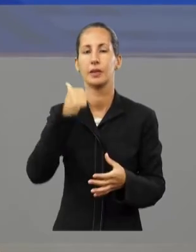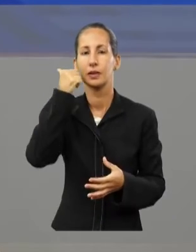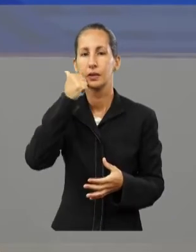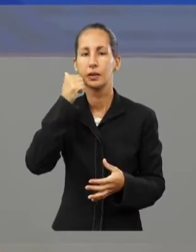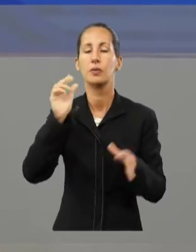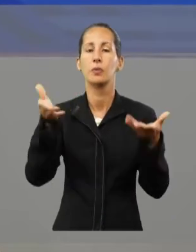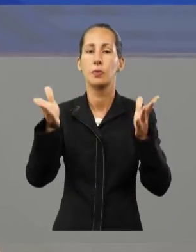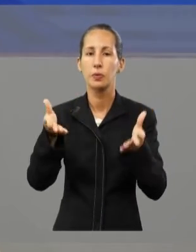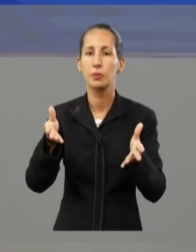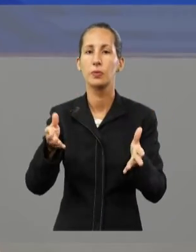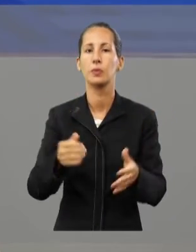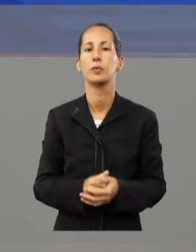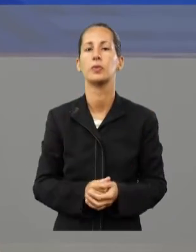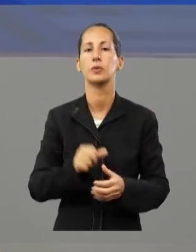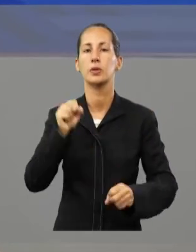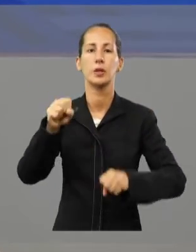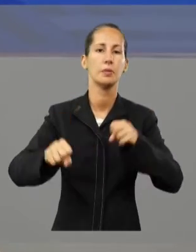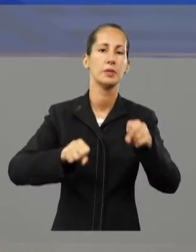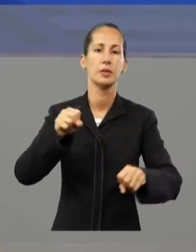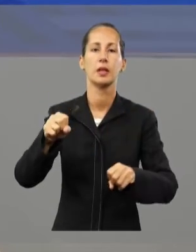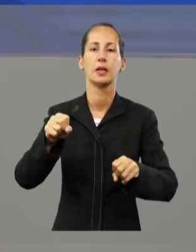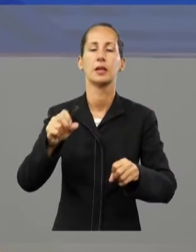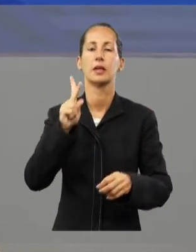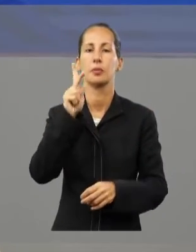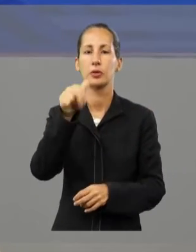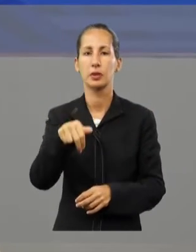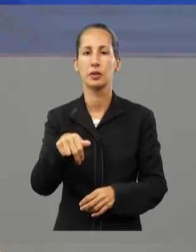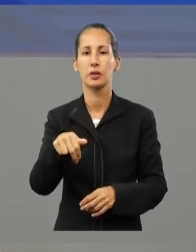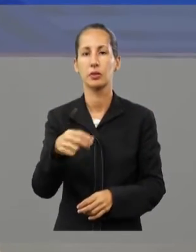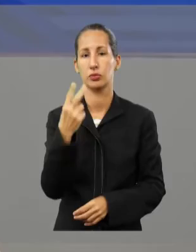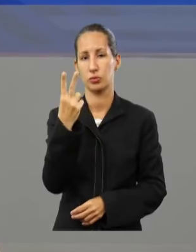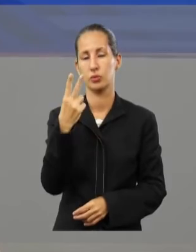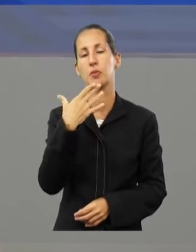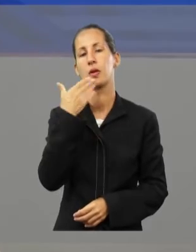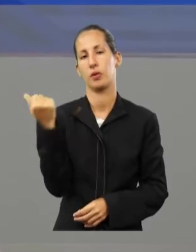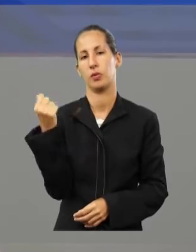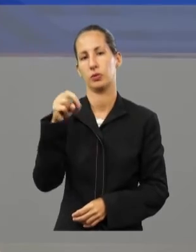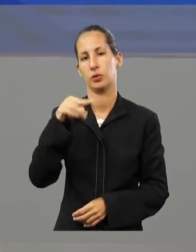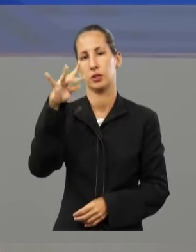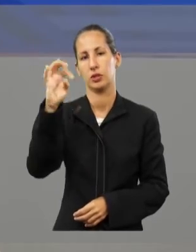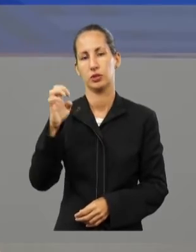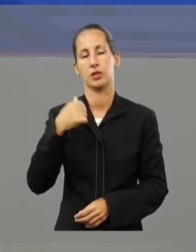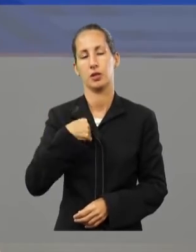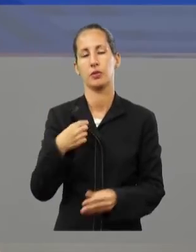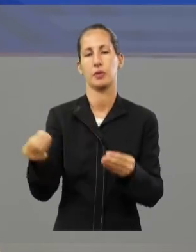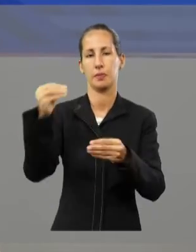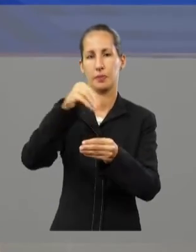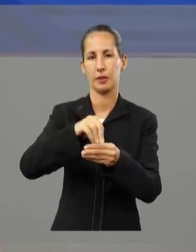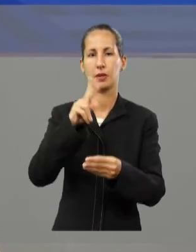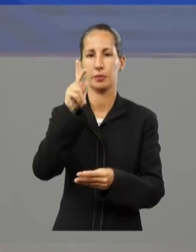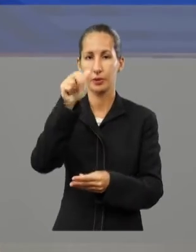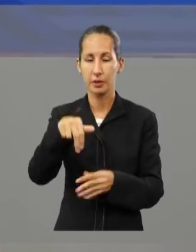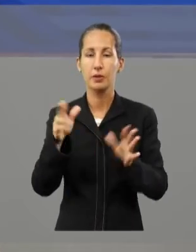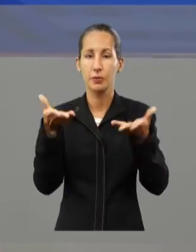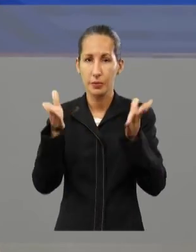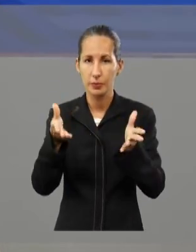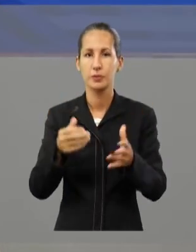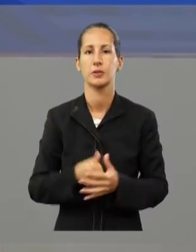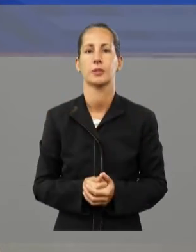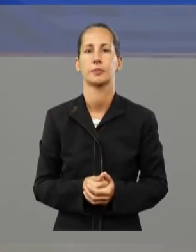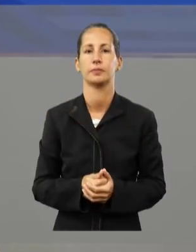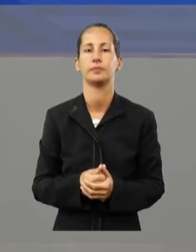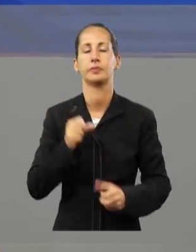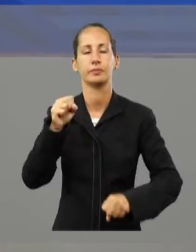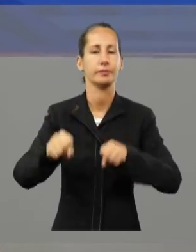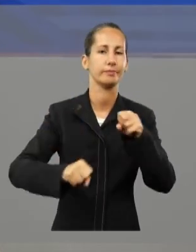Natal, hoje tem a bicicleta Ponta Negra, a segunda melhor do Nordeste, foi da menina minha. Ponta Negra hoje tem a